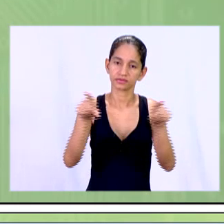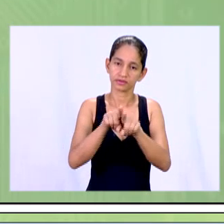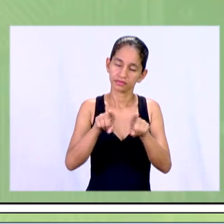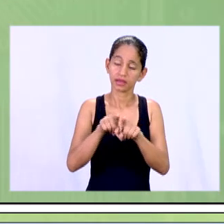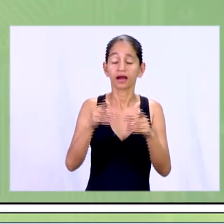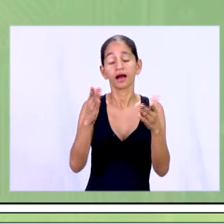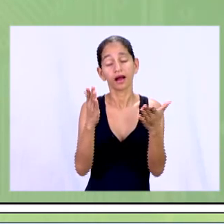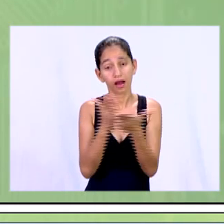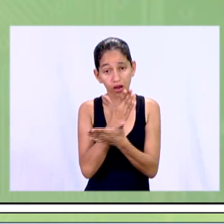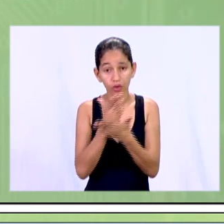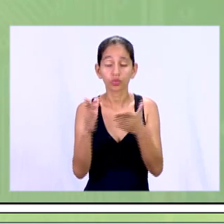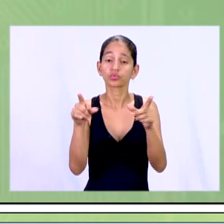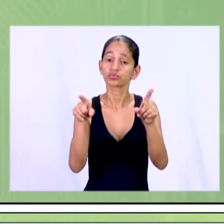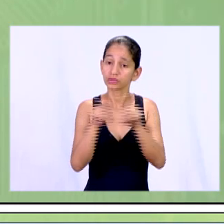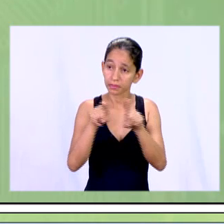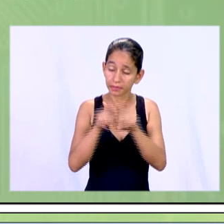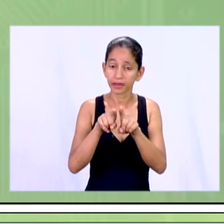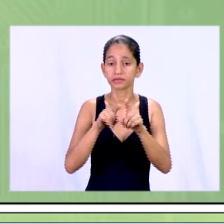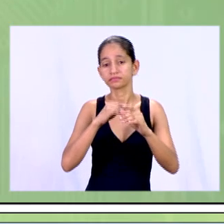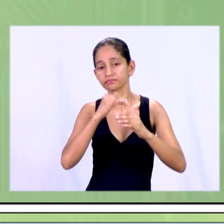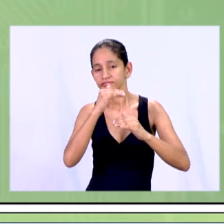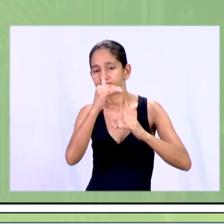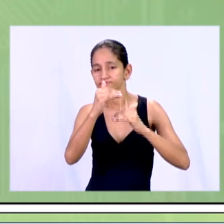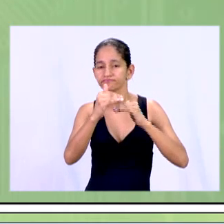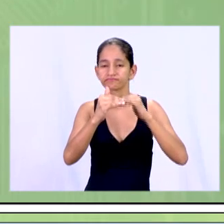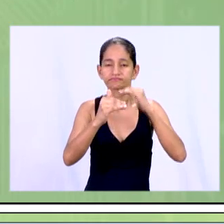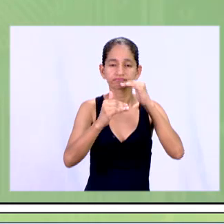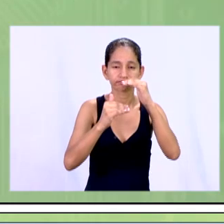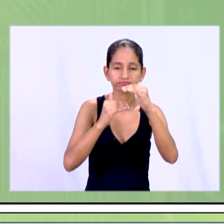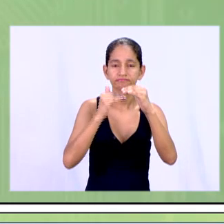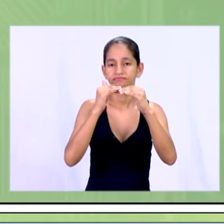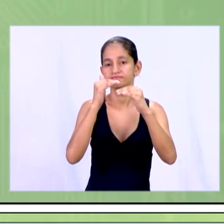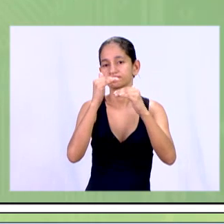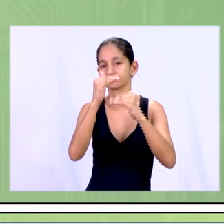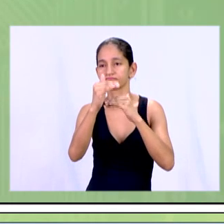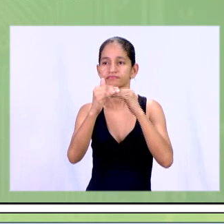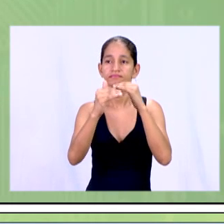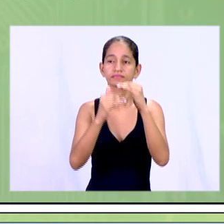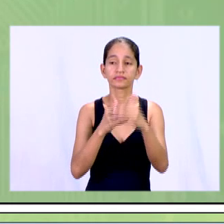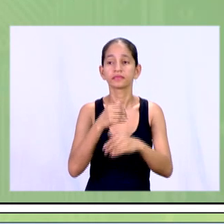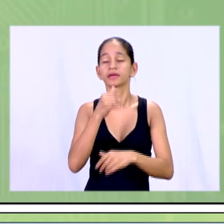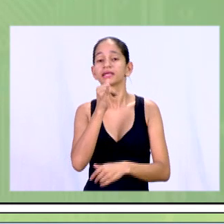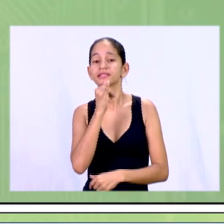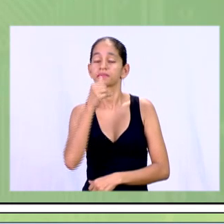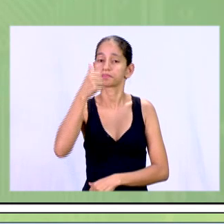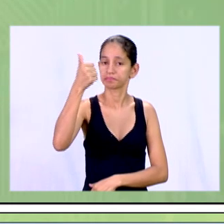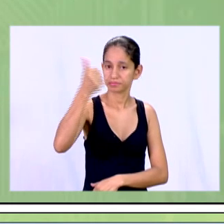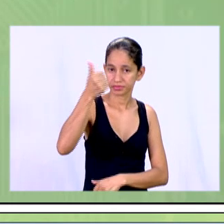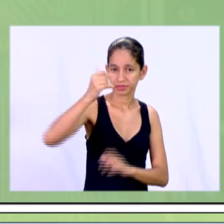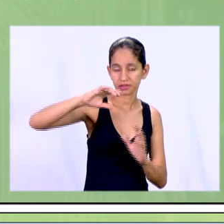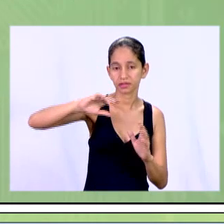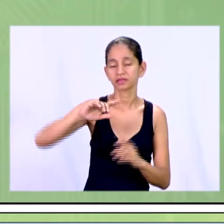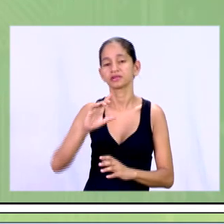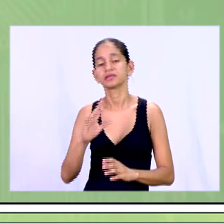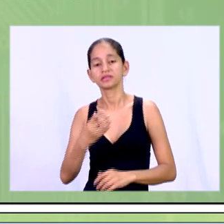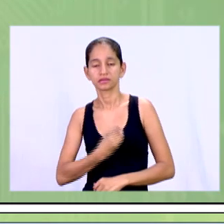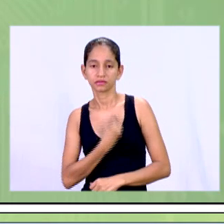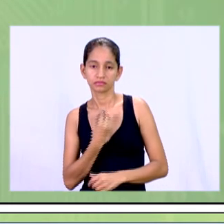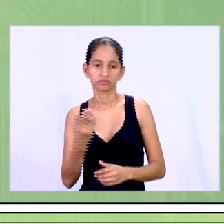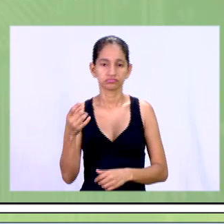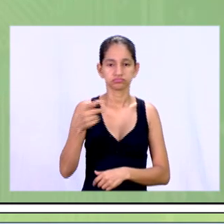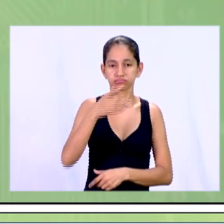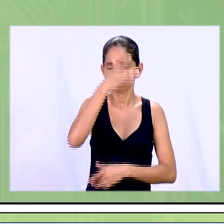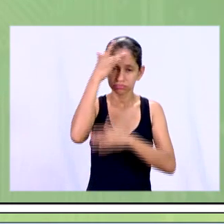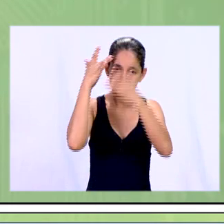por um processo evolutivo, né, que a gente chama de primeira geração, segunda geração e terceira geração.